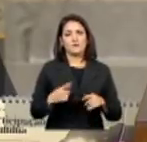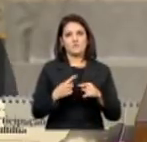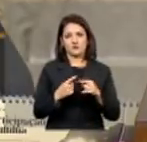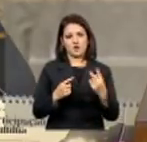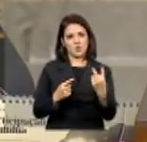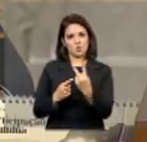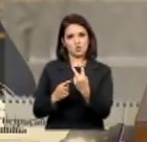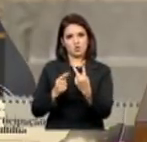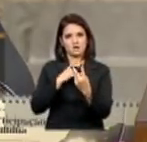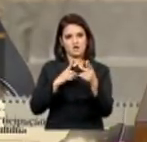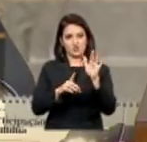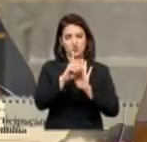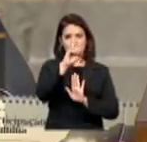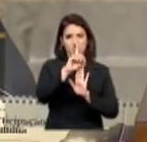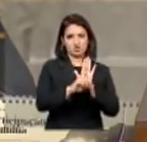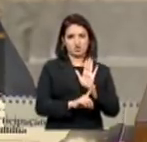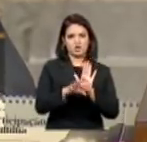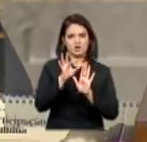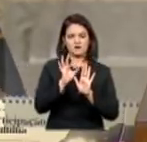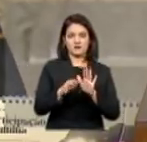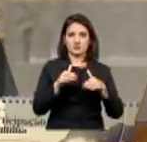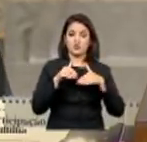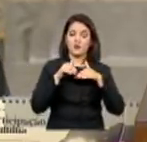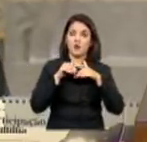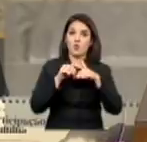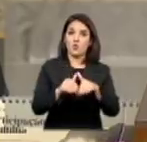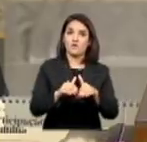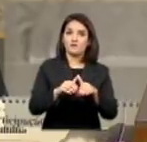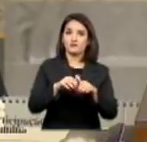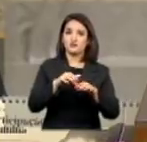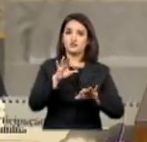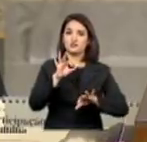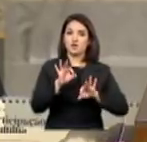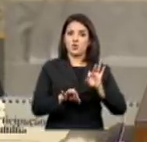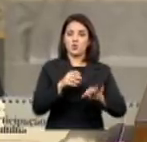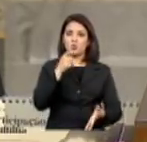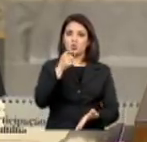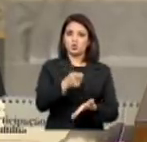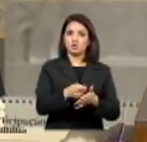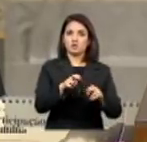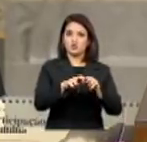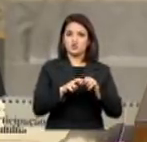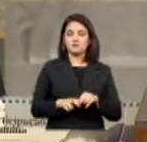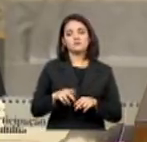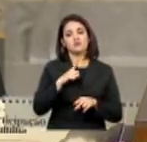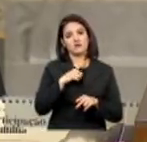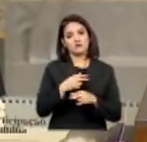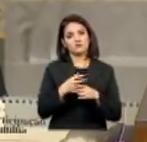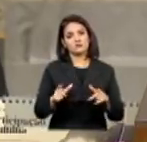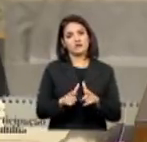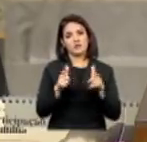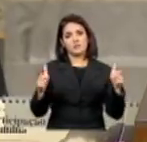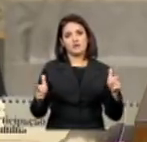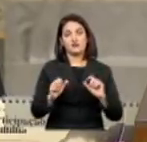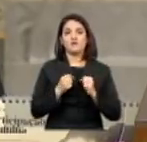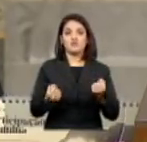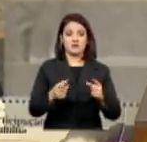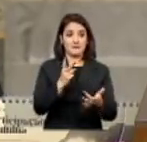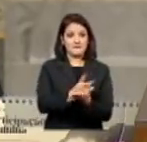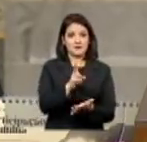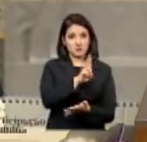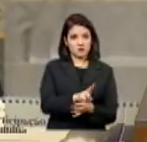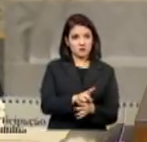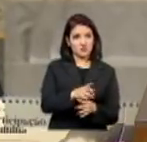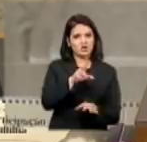de influenciar o conhecimento do juiz uma das facetas da ampla defesa e mesmo tendo exercido esse direito o